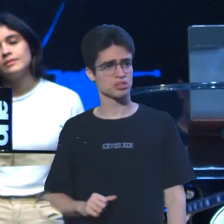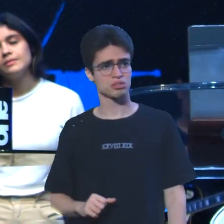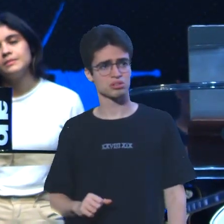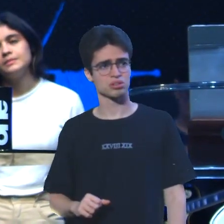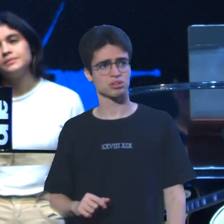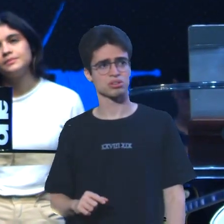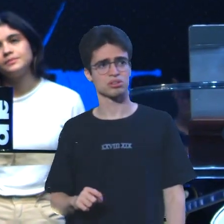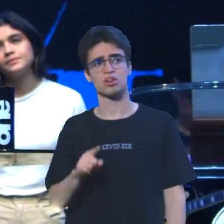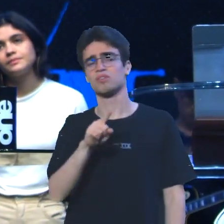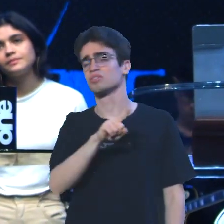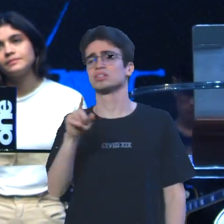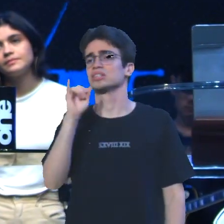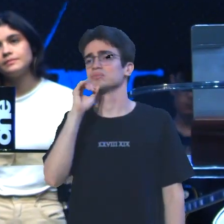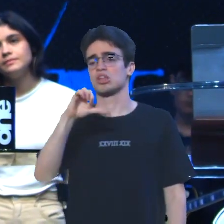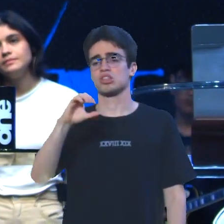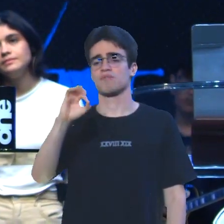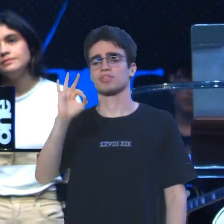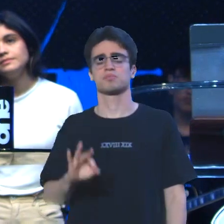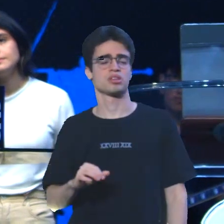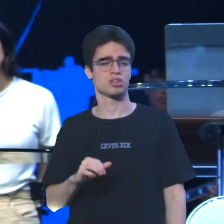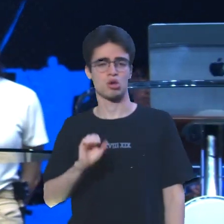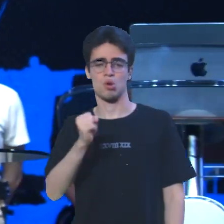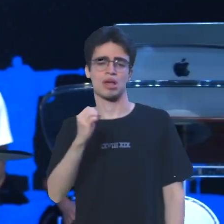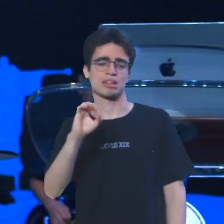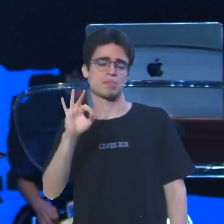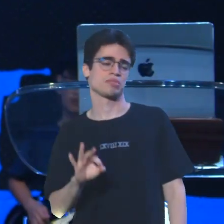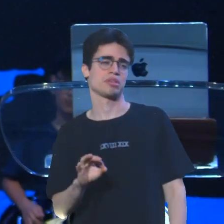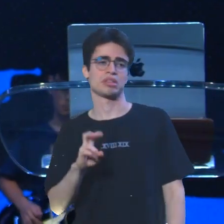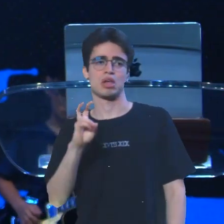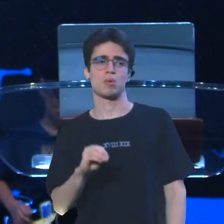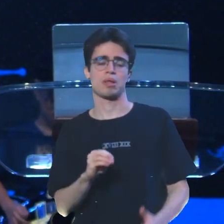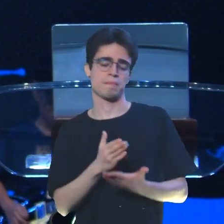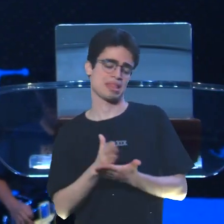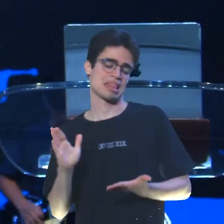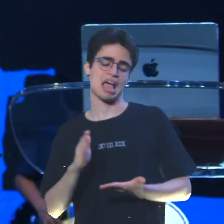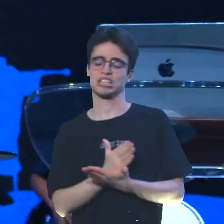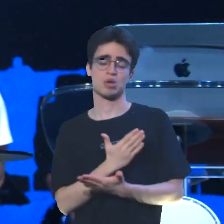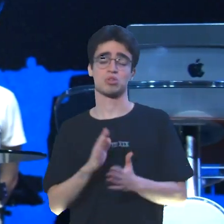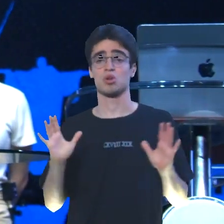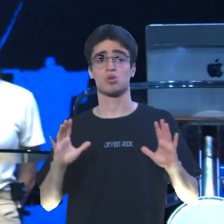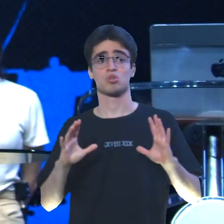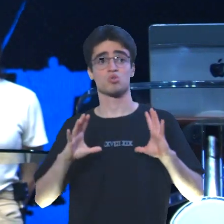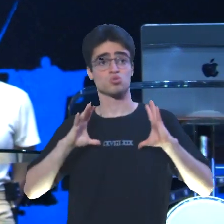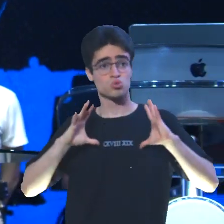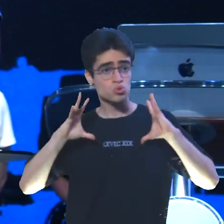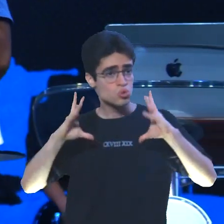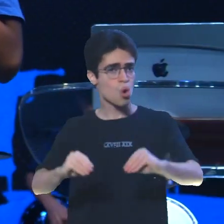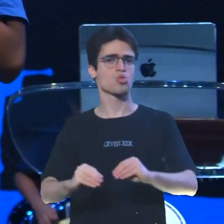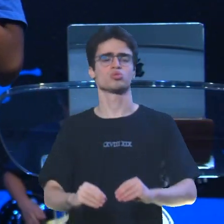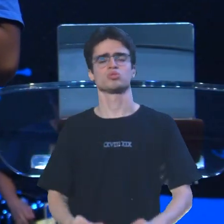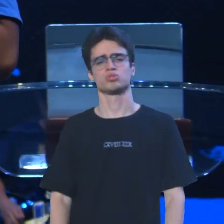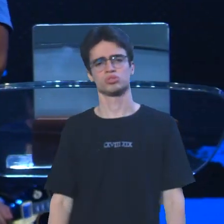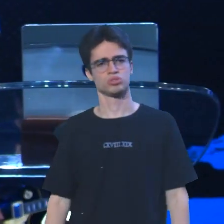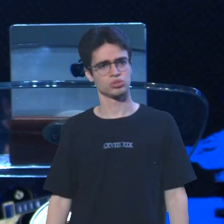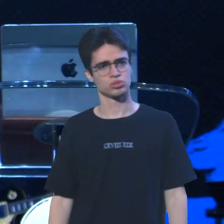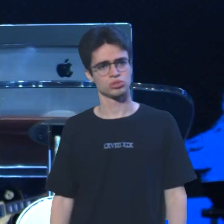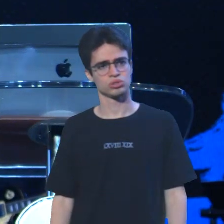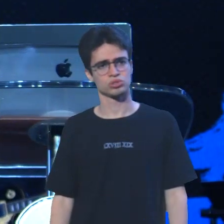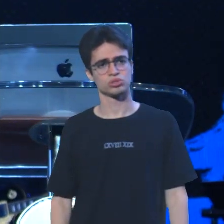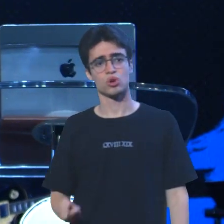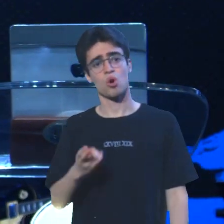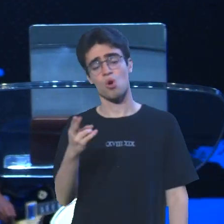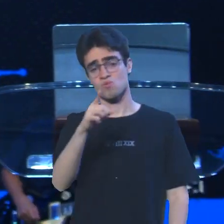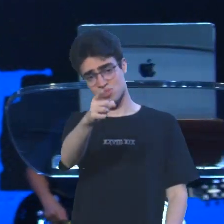quero você 90%, não quero 80%, 50%, eu quero você por completo. Ou você